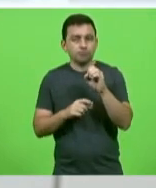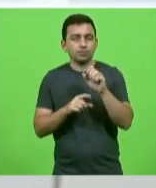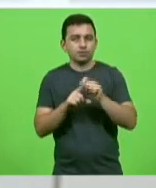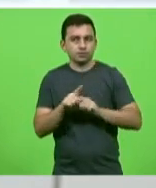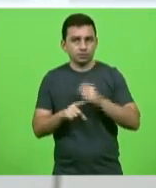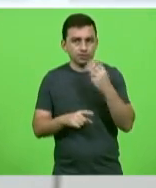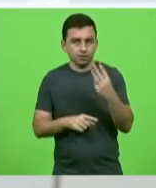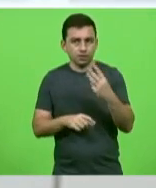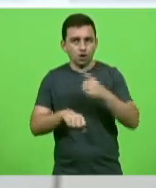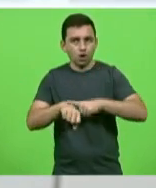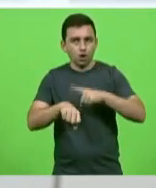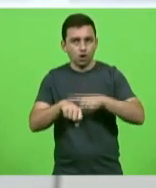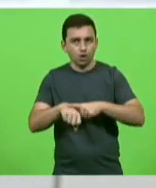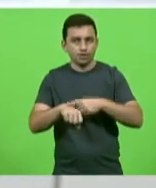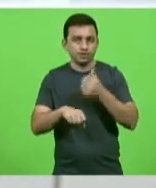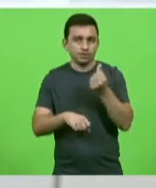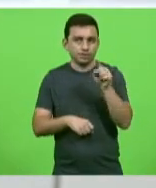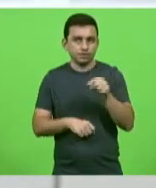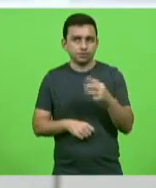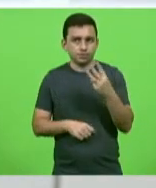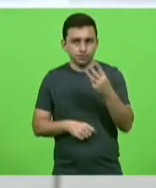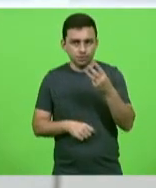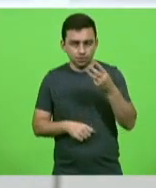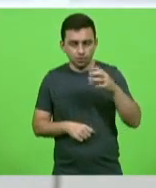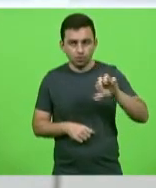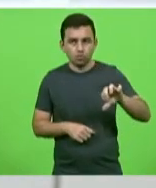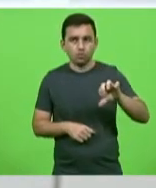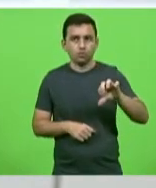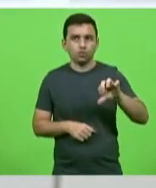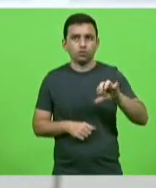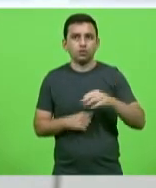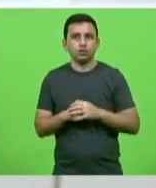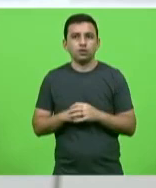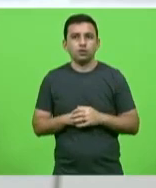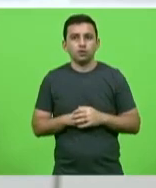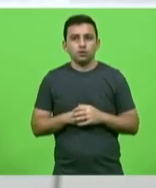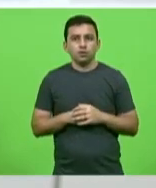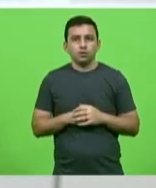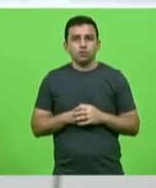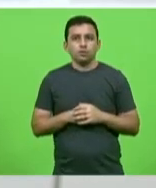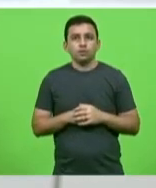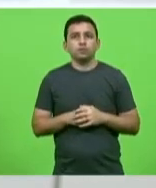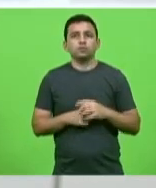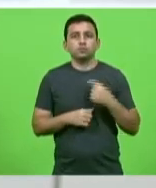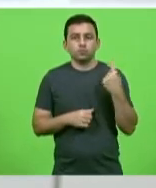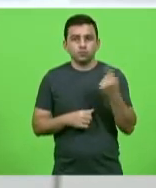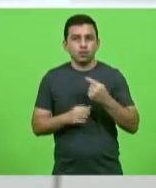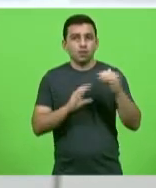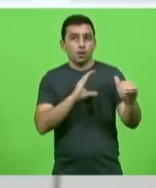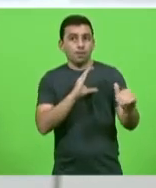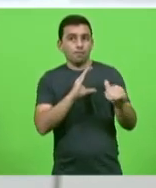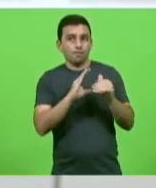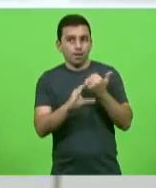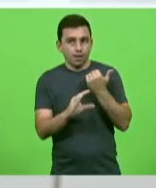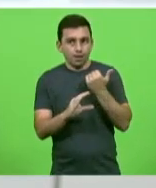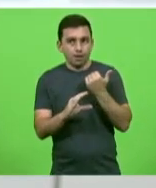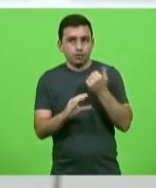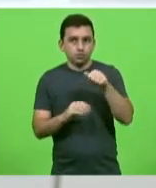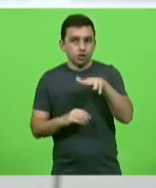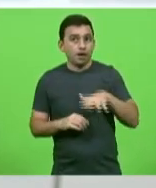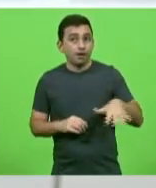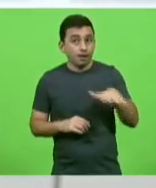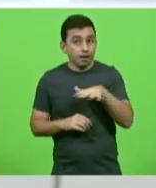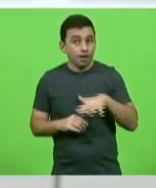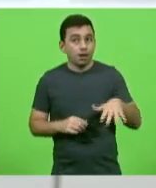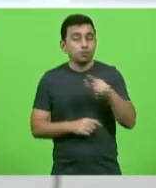as 18:39 recebemos no e-mail da secretaria-geral administrativa